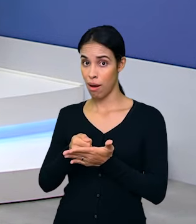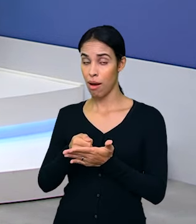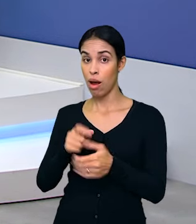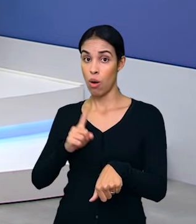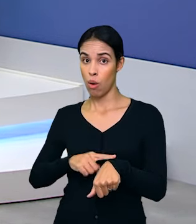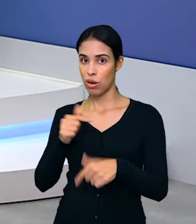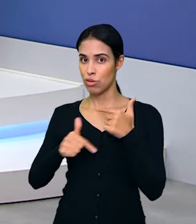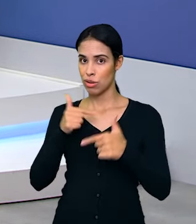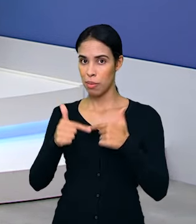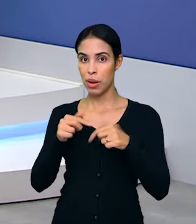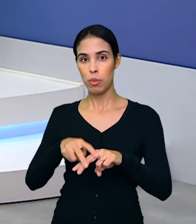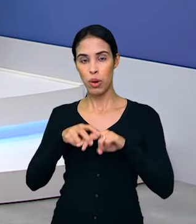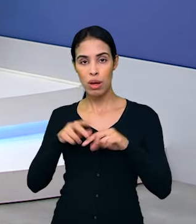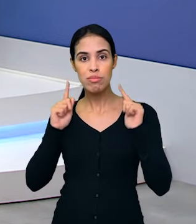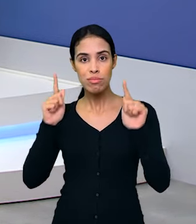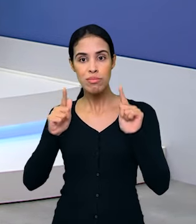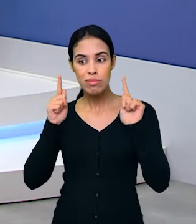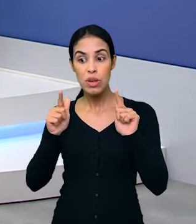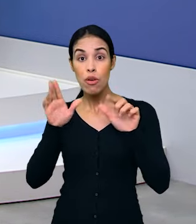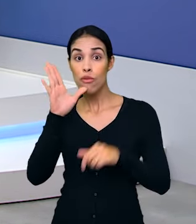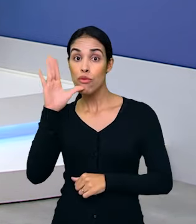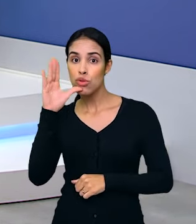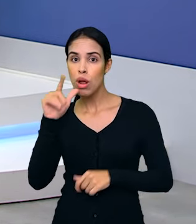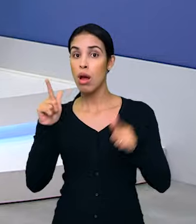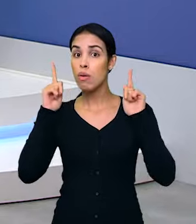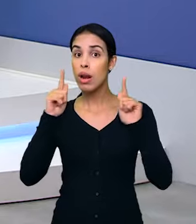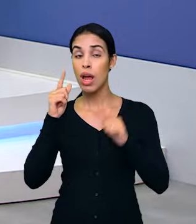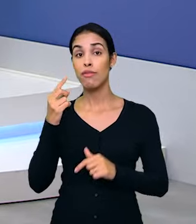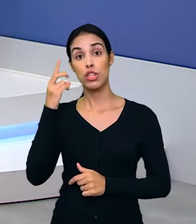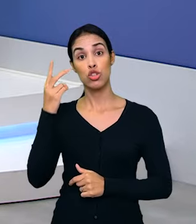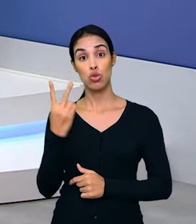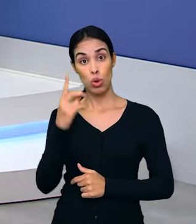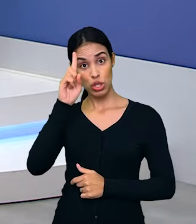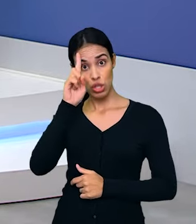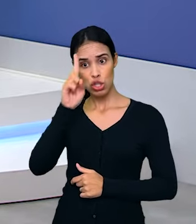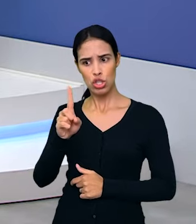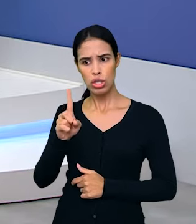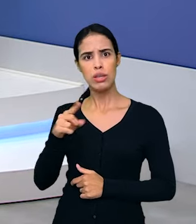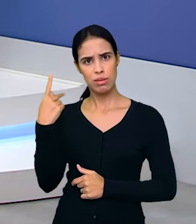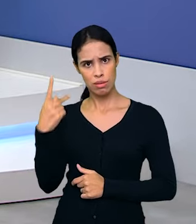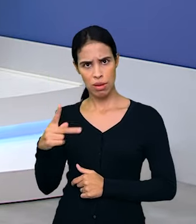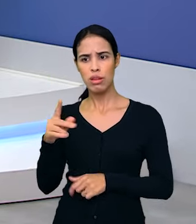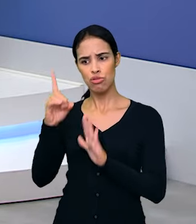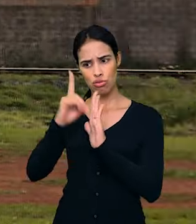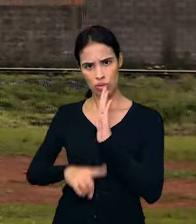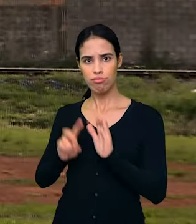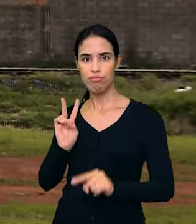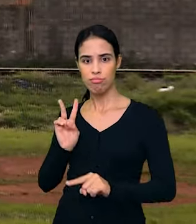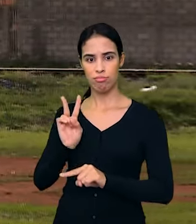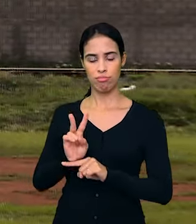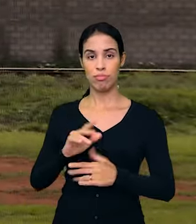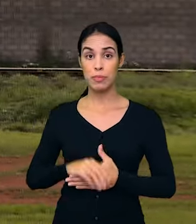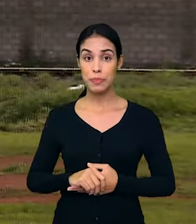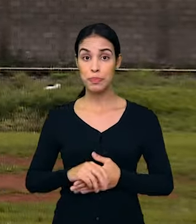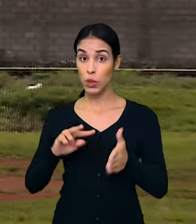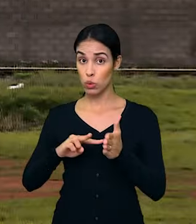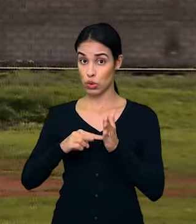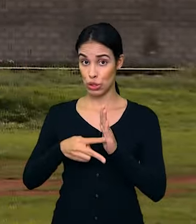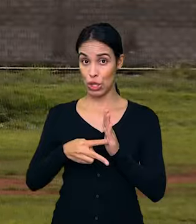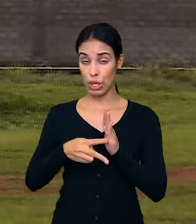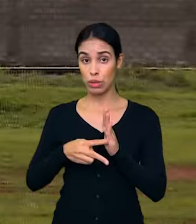uma paralisação. Os petroleiros fizeram greve por 2 dias e o ato foi considerado legítimo. Na ação,